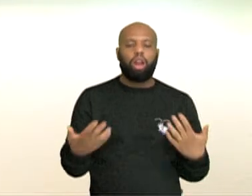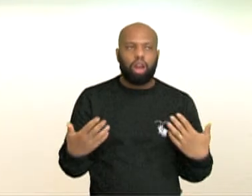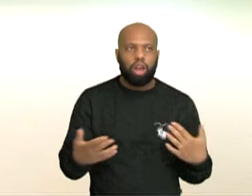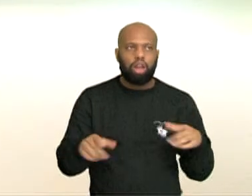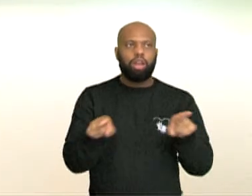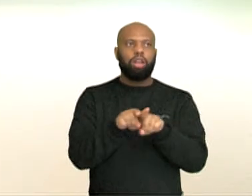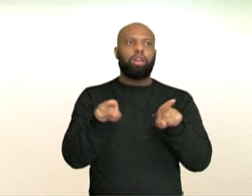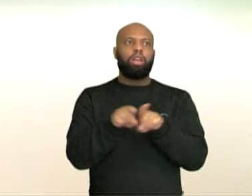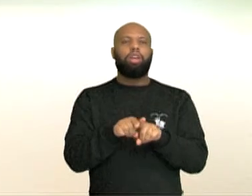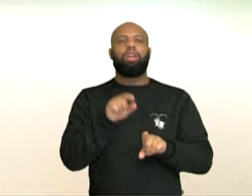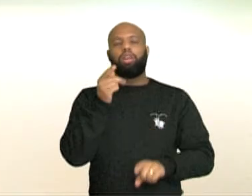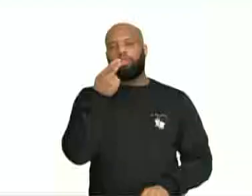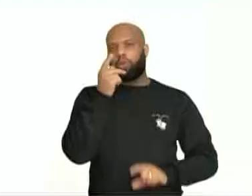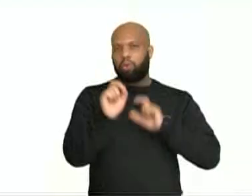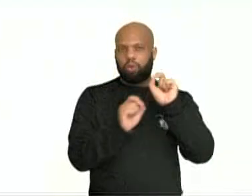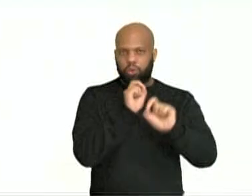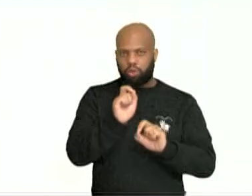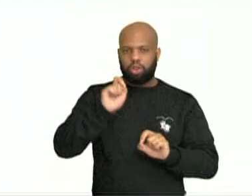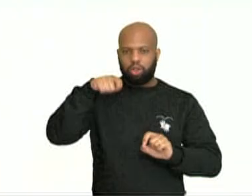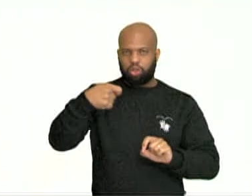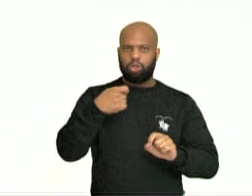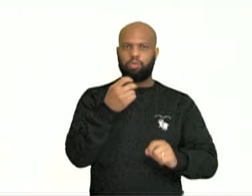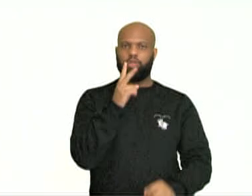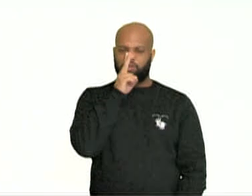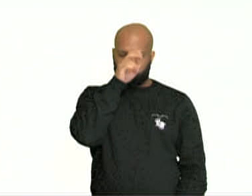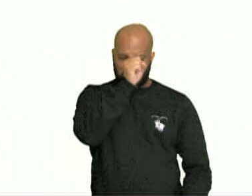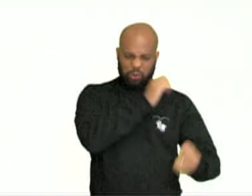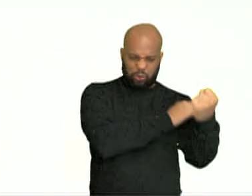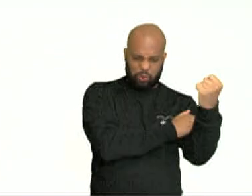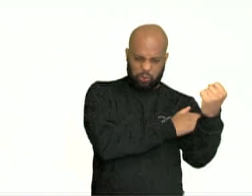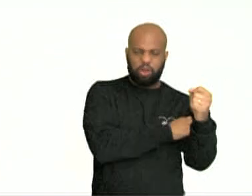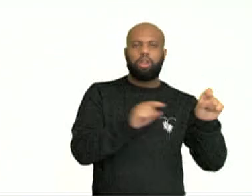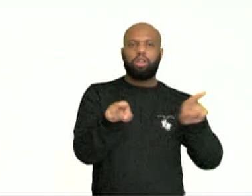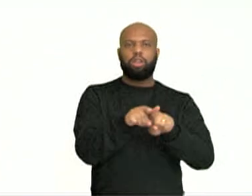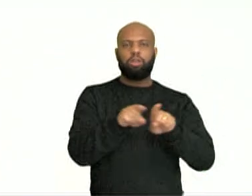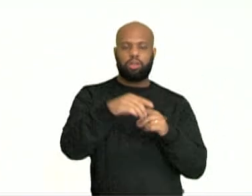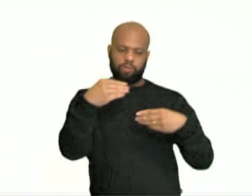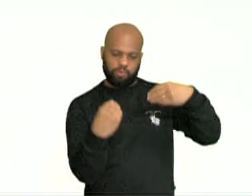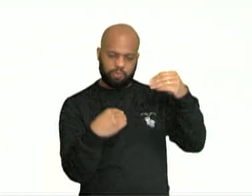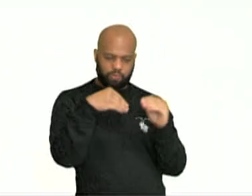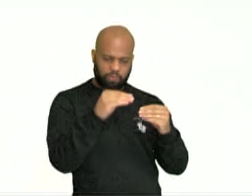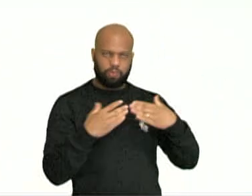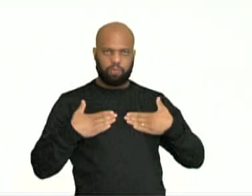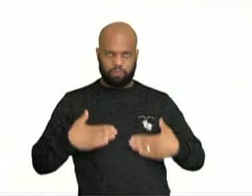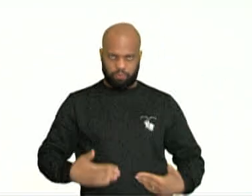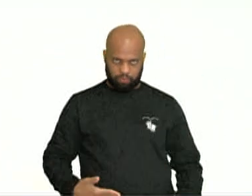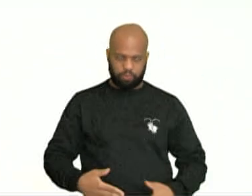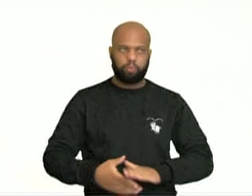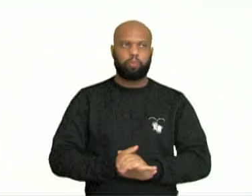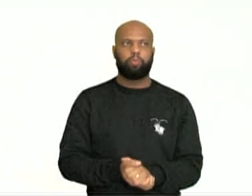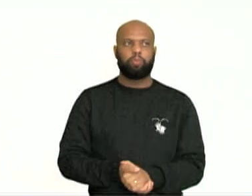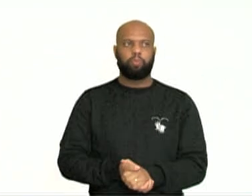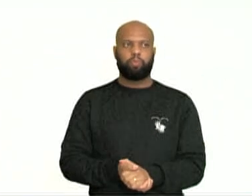e trabalha muito bem o fortalecimento corporal e a flexibilidade.